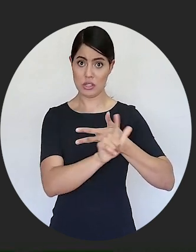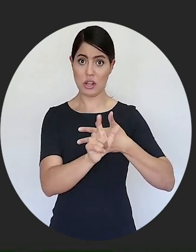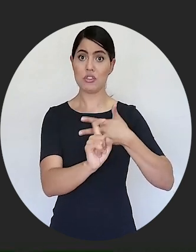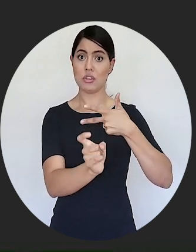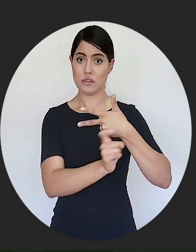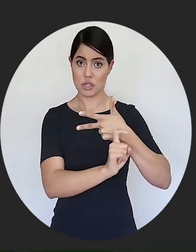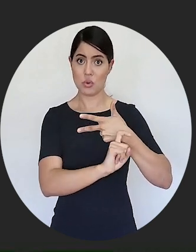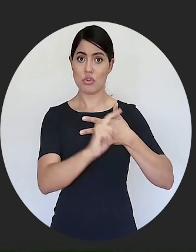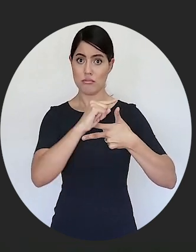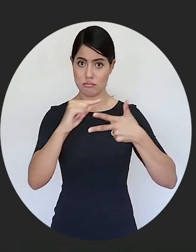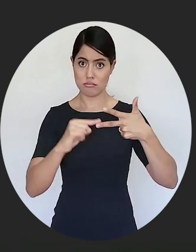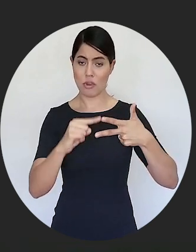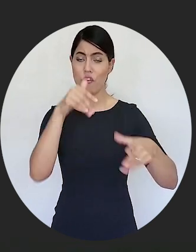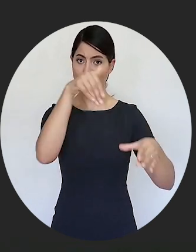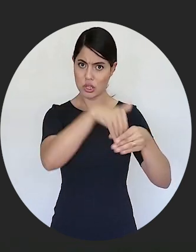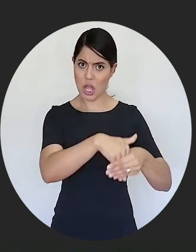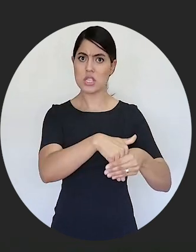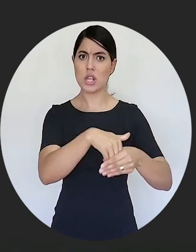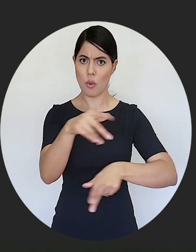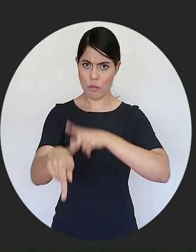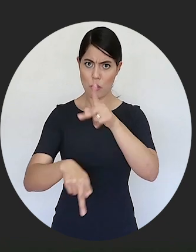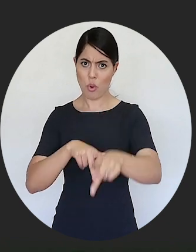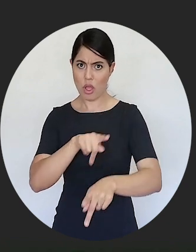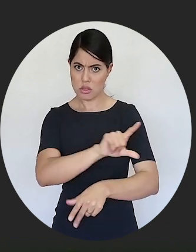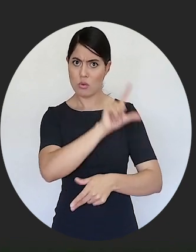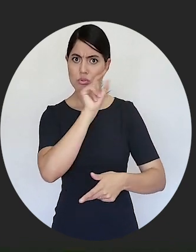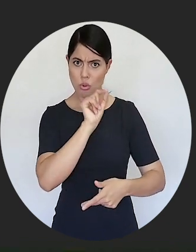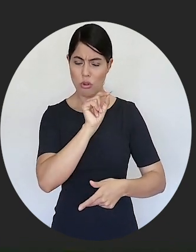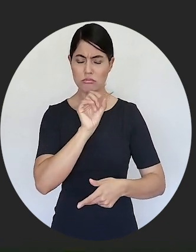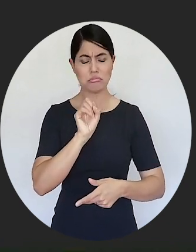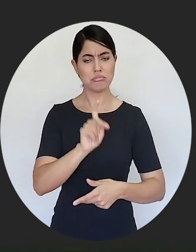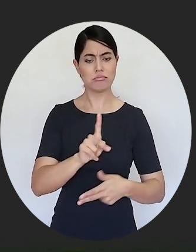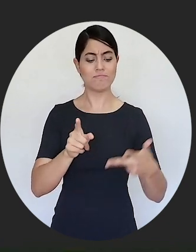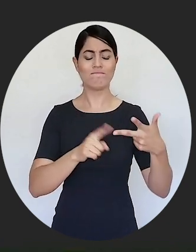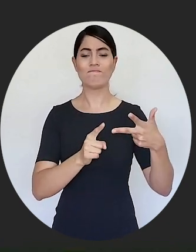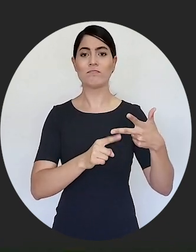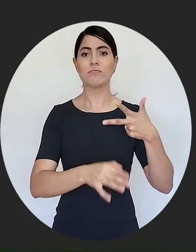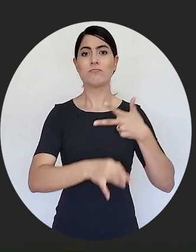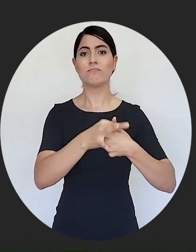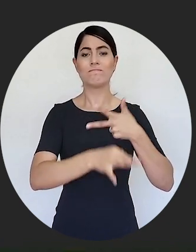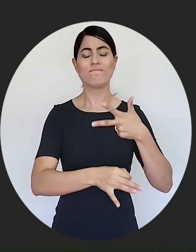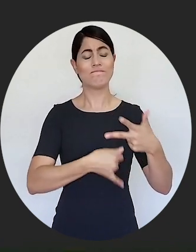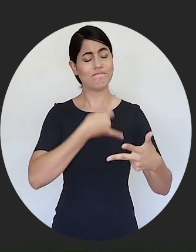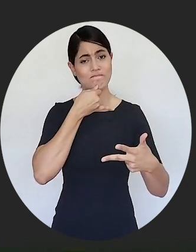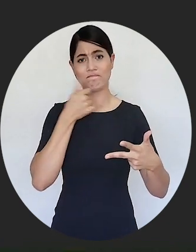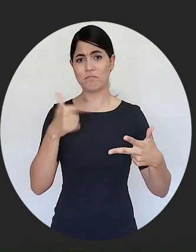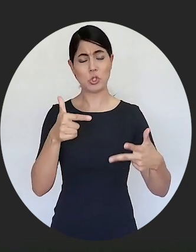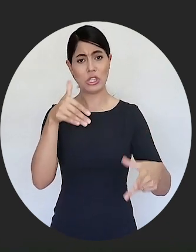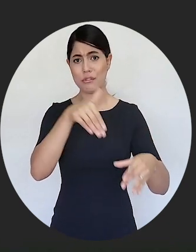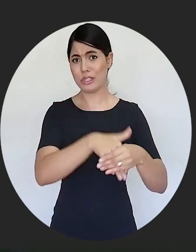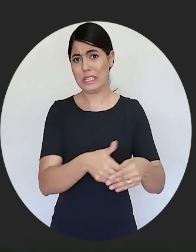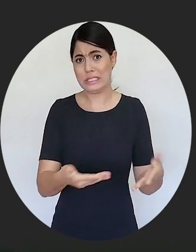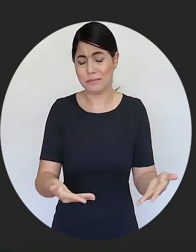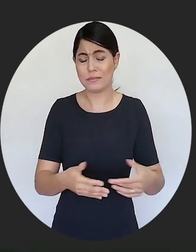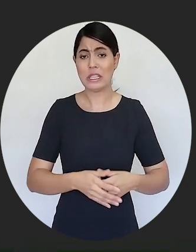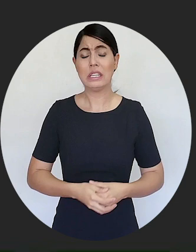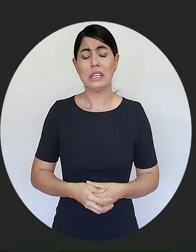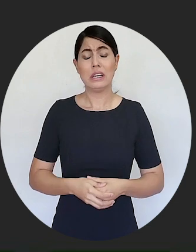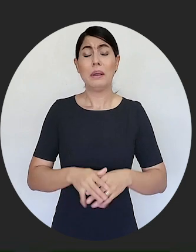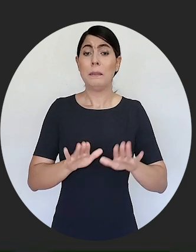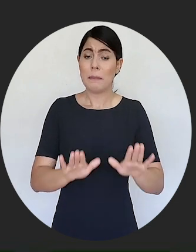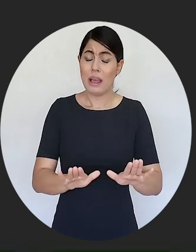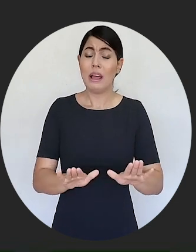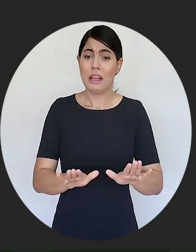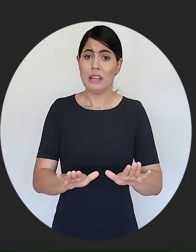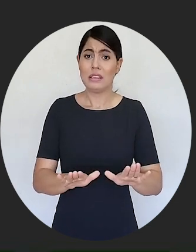e os membros do poder executivo são eleitos diretamente pelo povo. Ótimo, é muito bom que seja assim. Os do judiciário, infelizmente, não é assim que é feita a escolha.